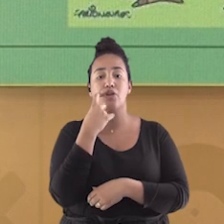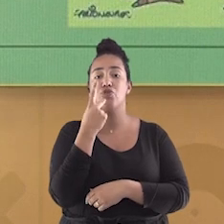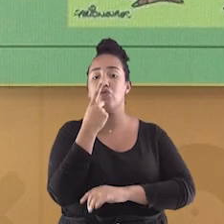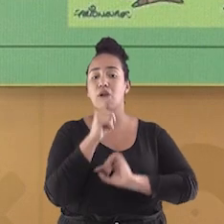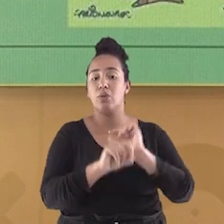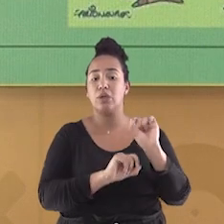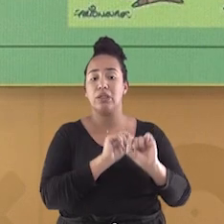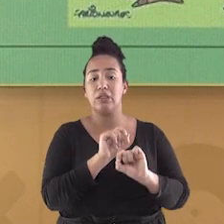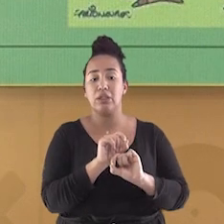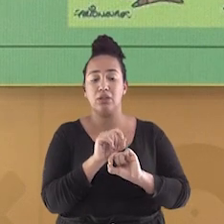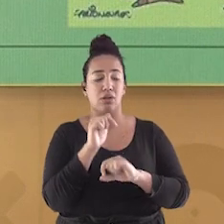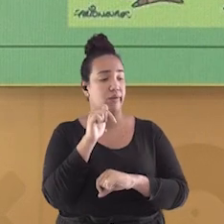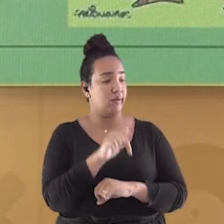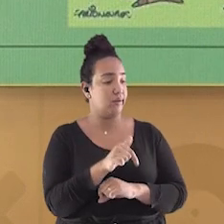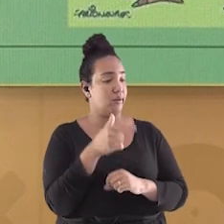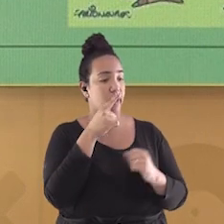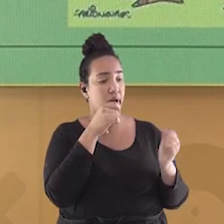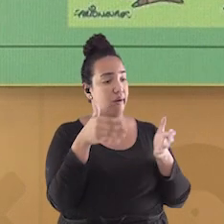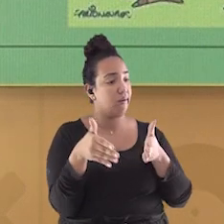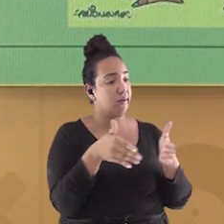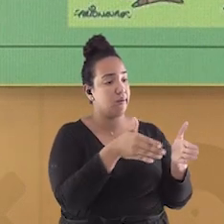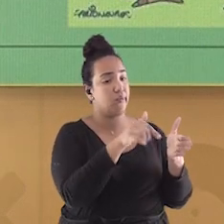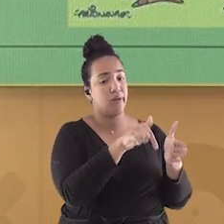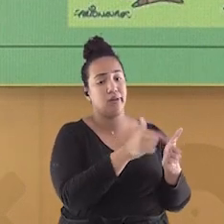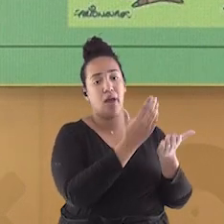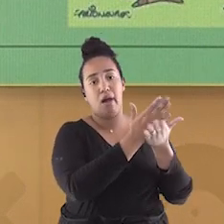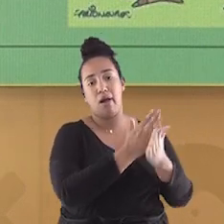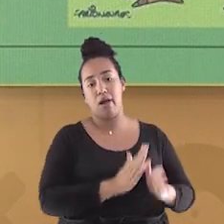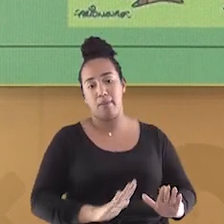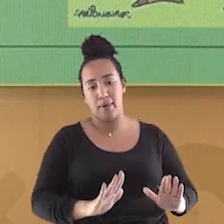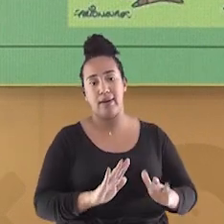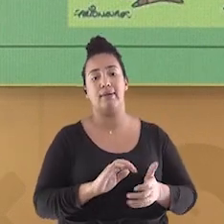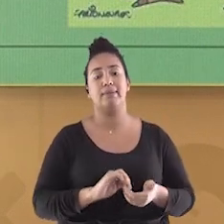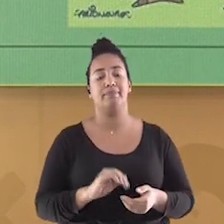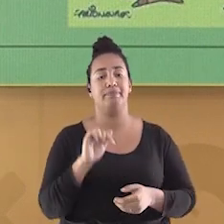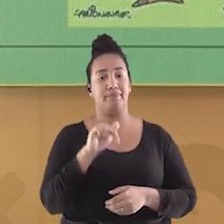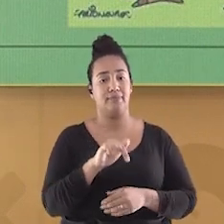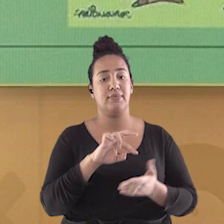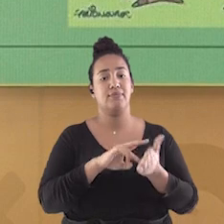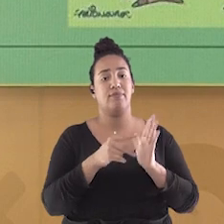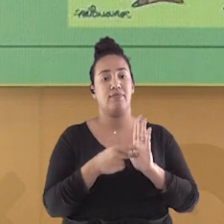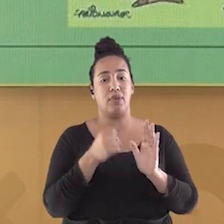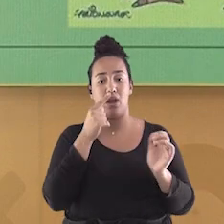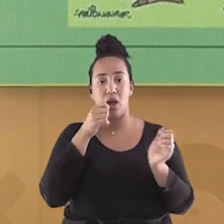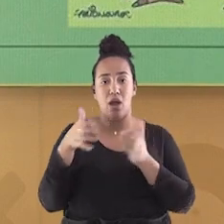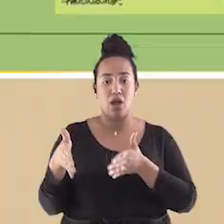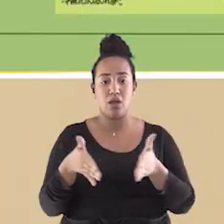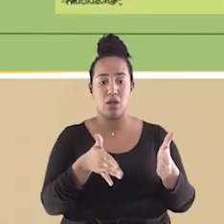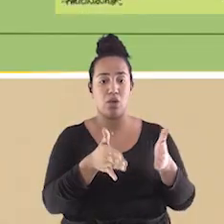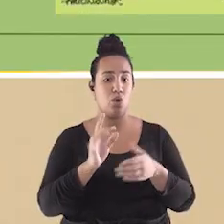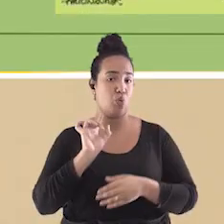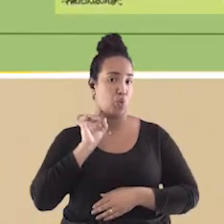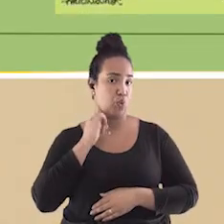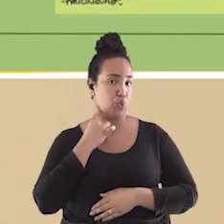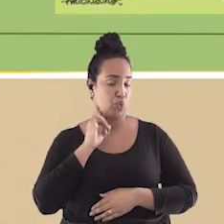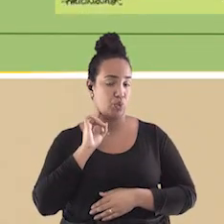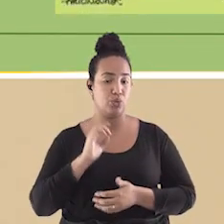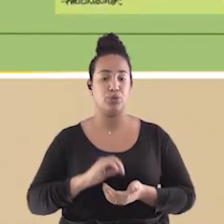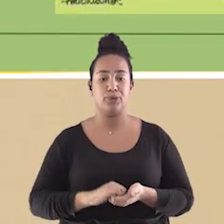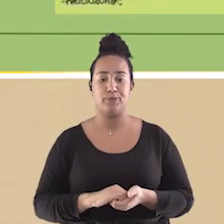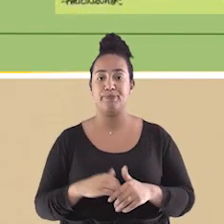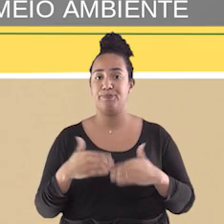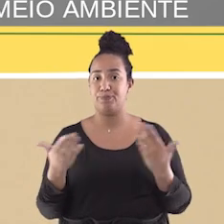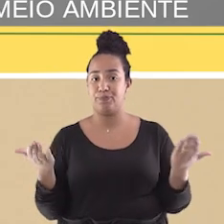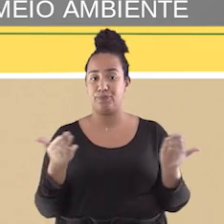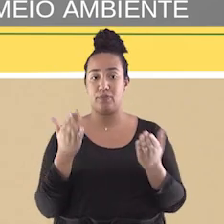seguinte: estão acabando com o rio. Então aqui fala de poluição de rios. Vamos revisar agora